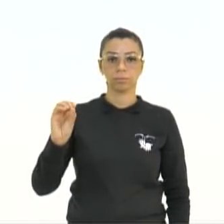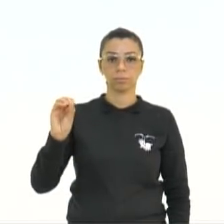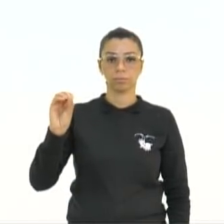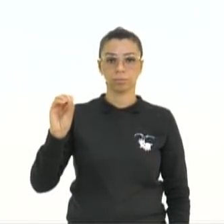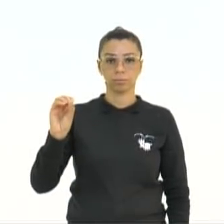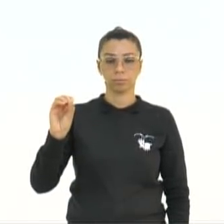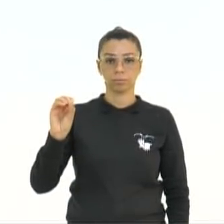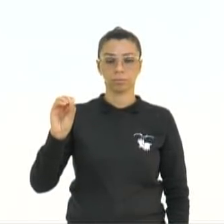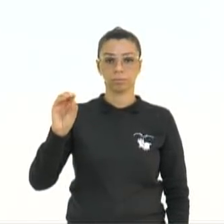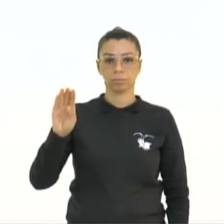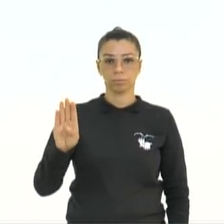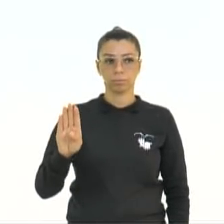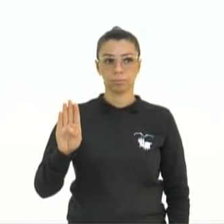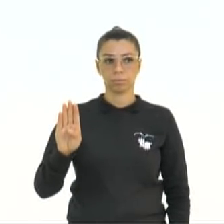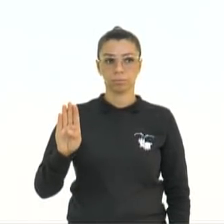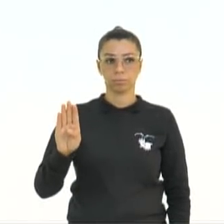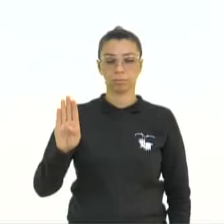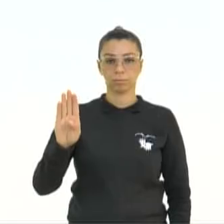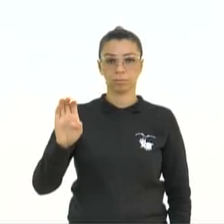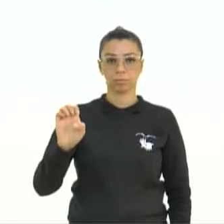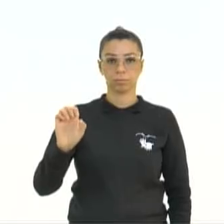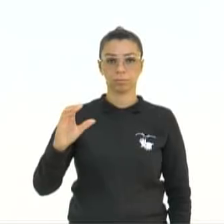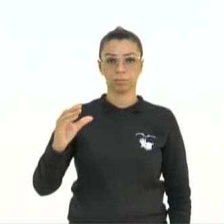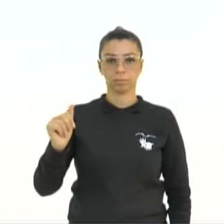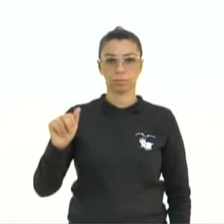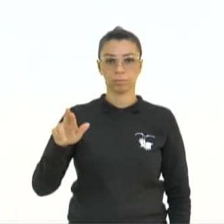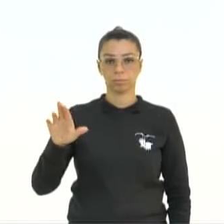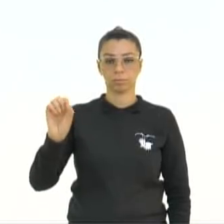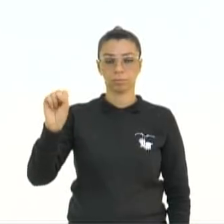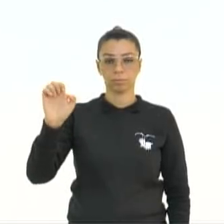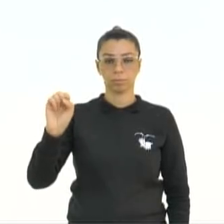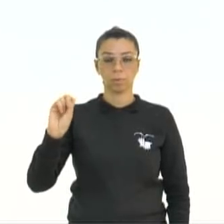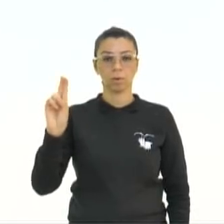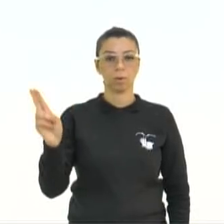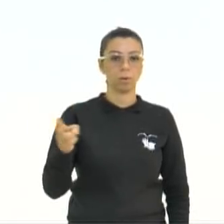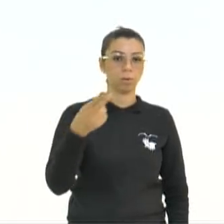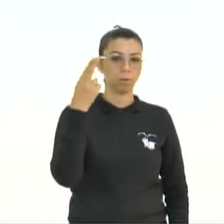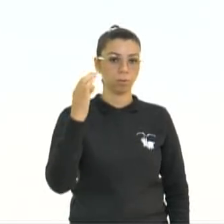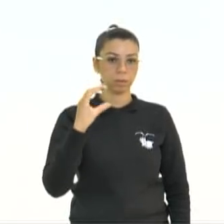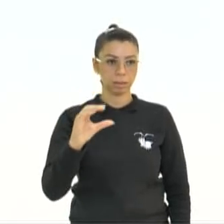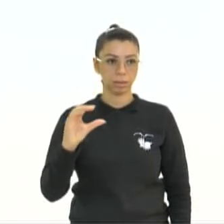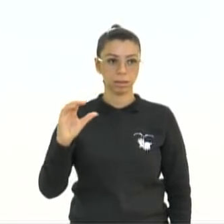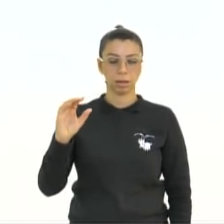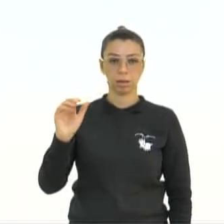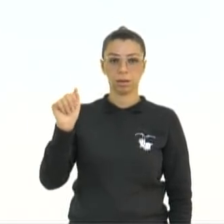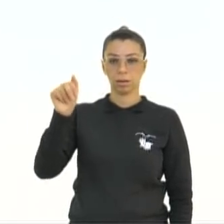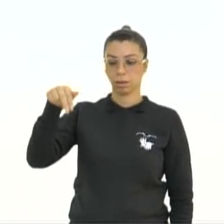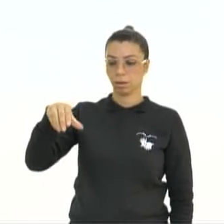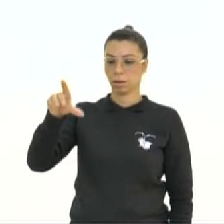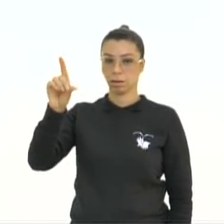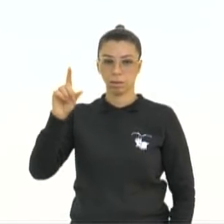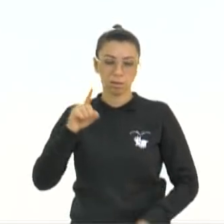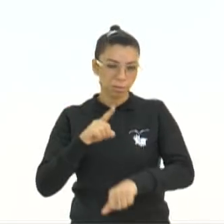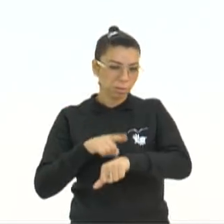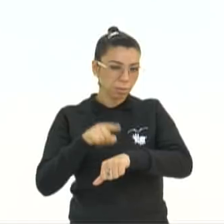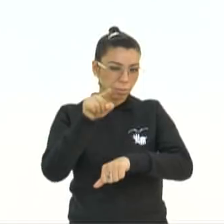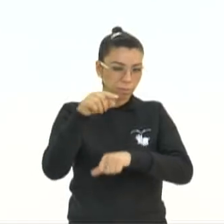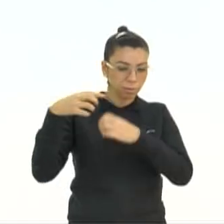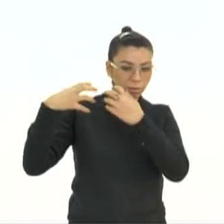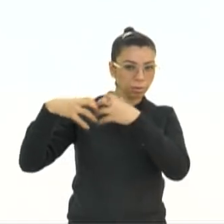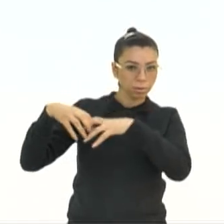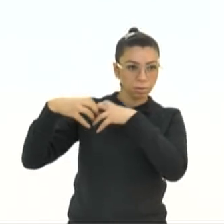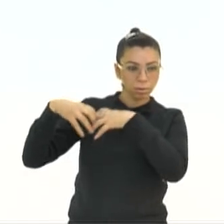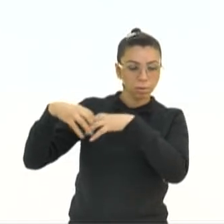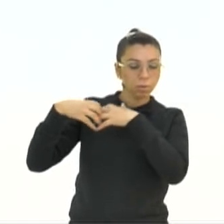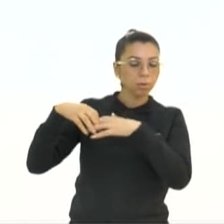So. Letra B. Because. Ou letra C. And. Vou dar um tempo para você pensar certinho e escrever nas